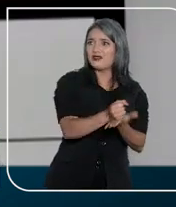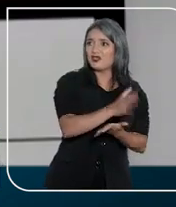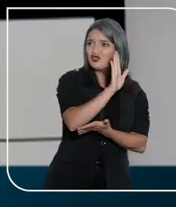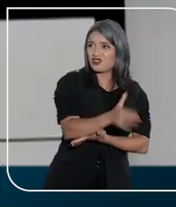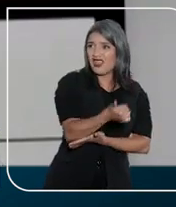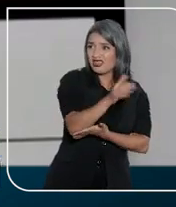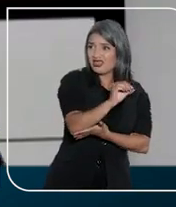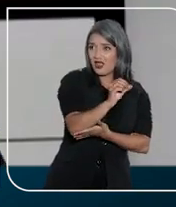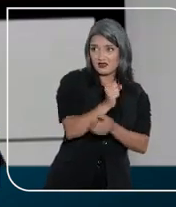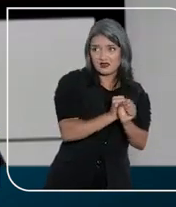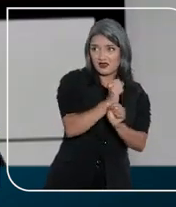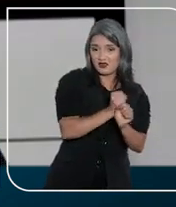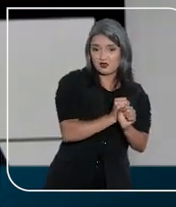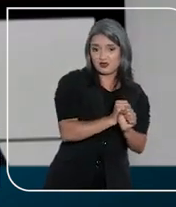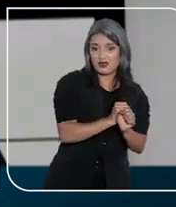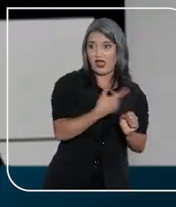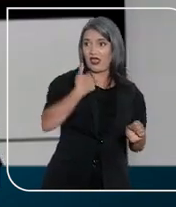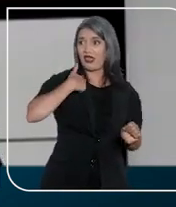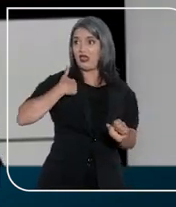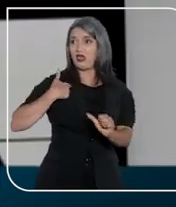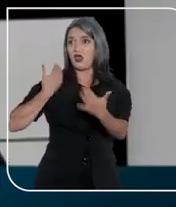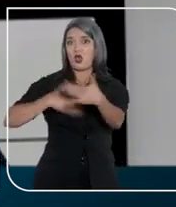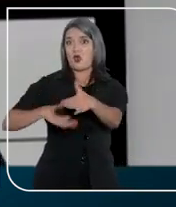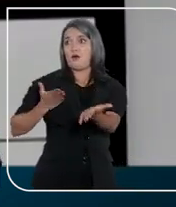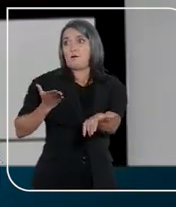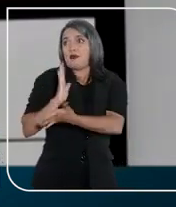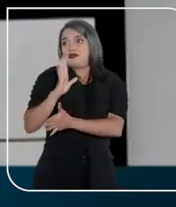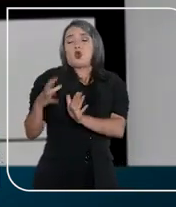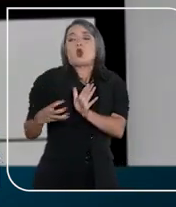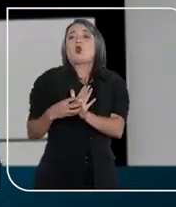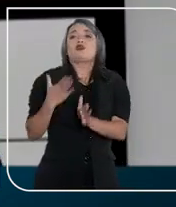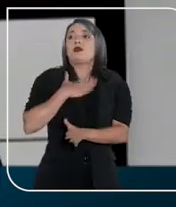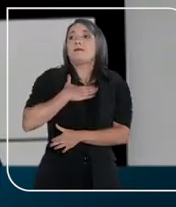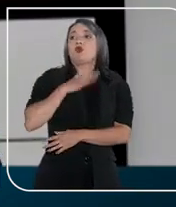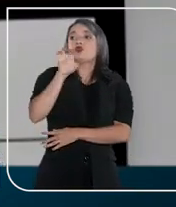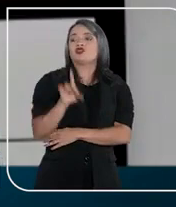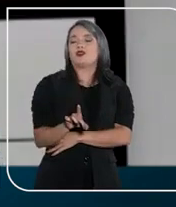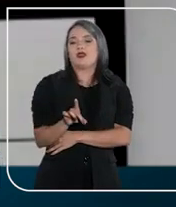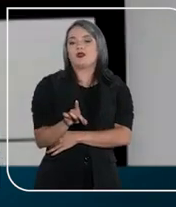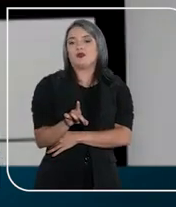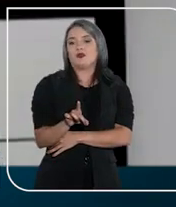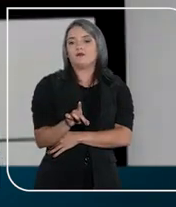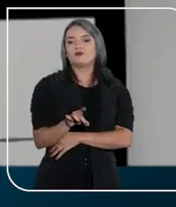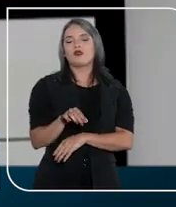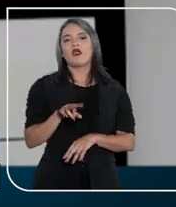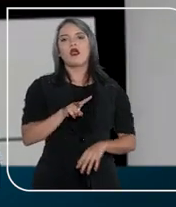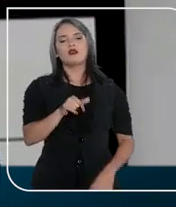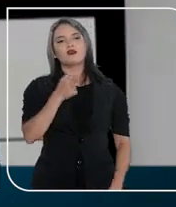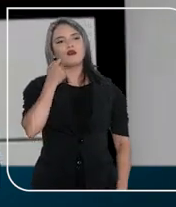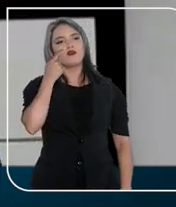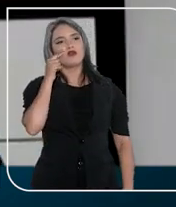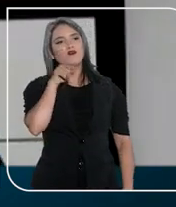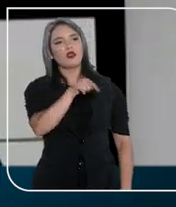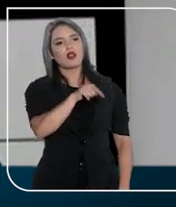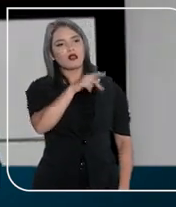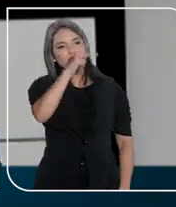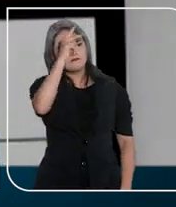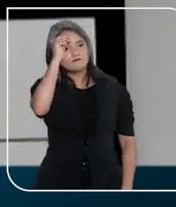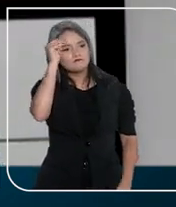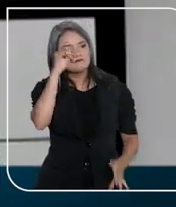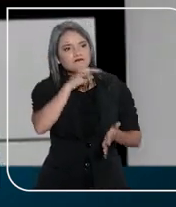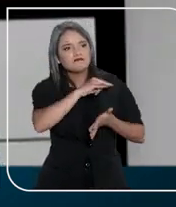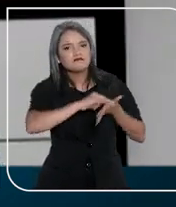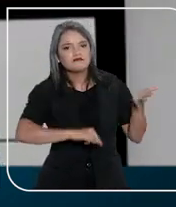anos. Eu tenho que ser nomeado, o direito é meu. Quando se verifica no quadro funcional do município,